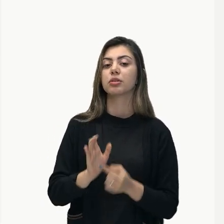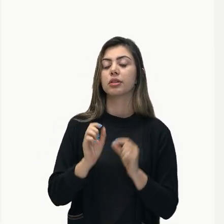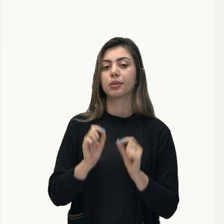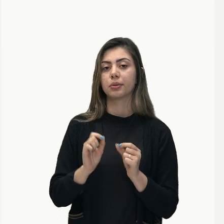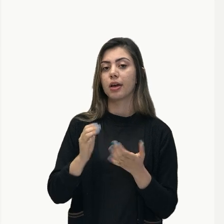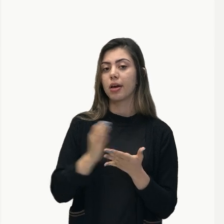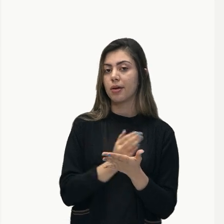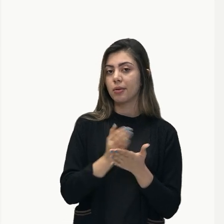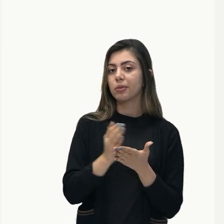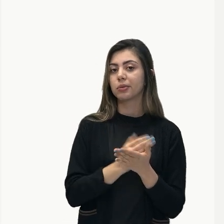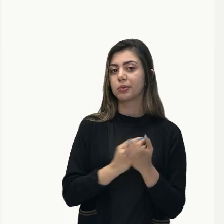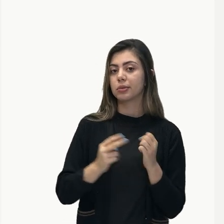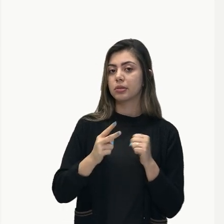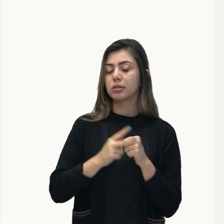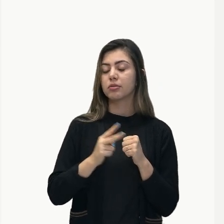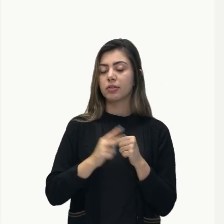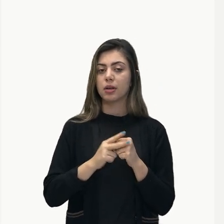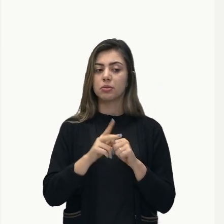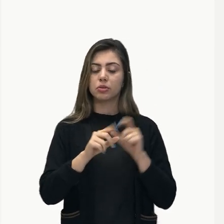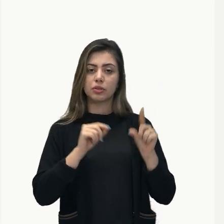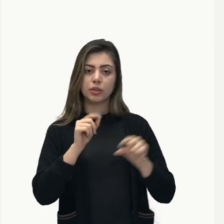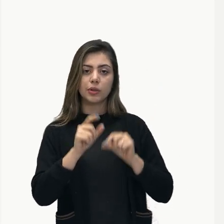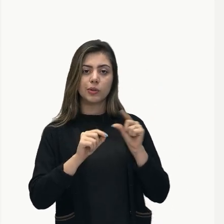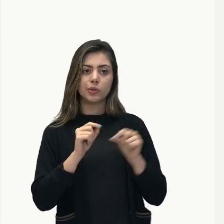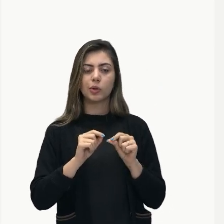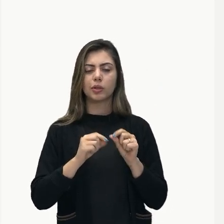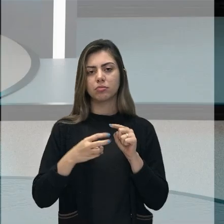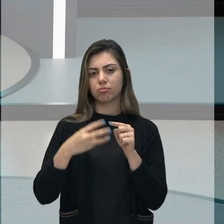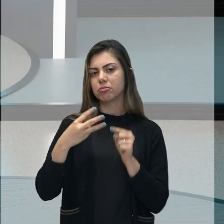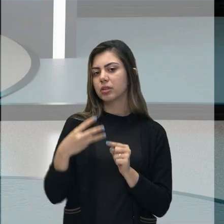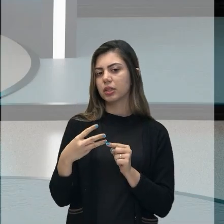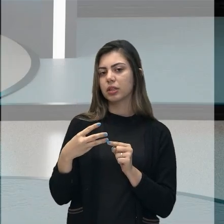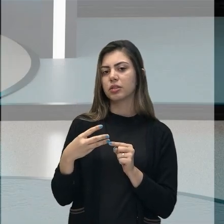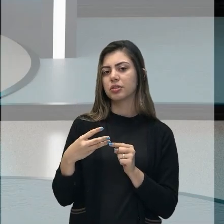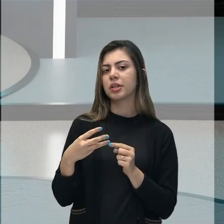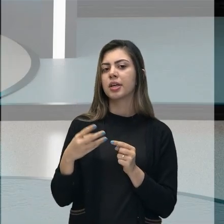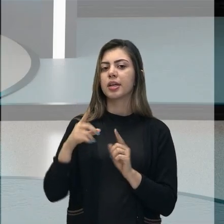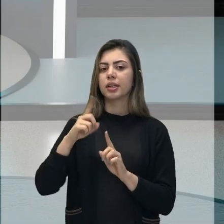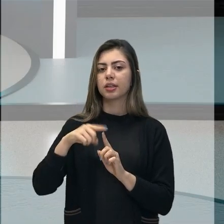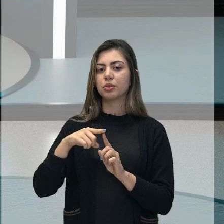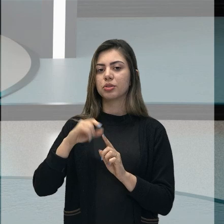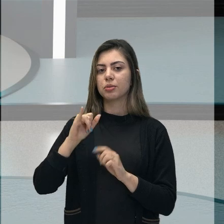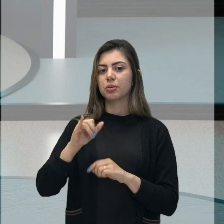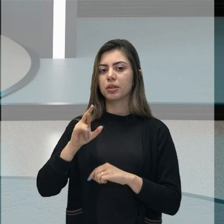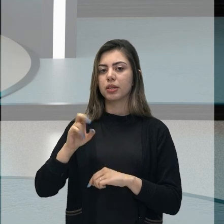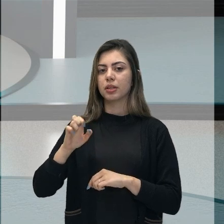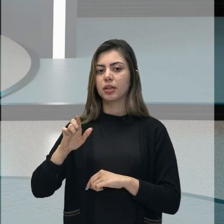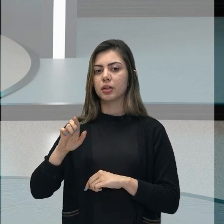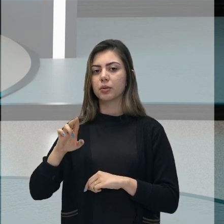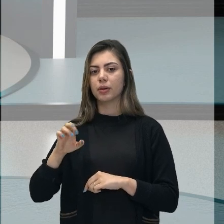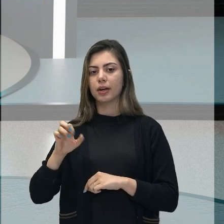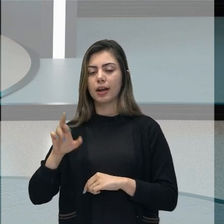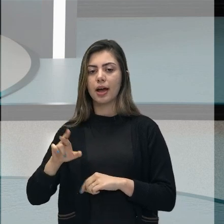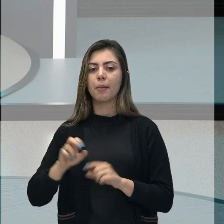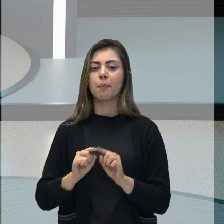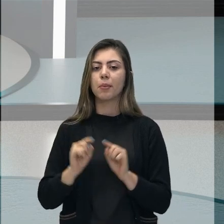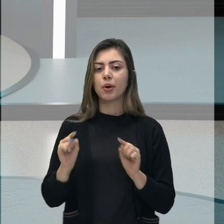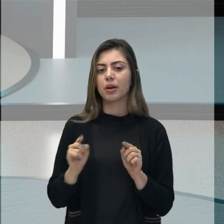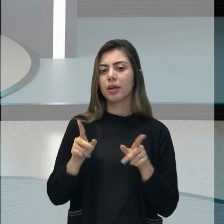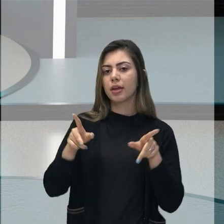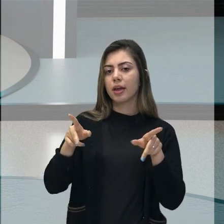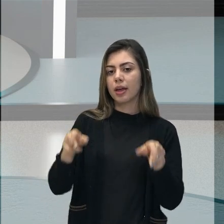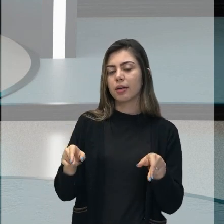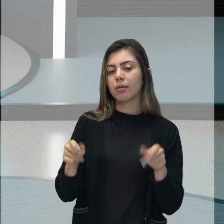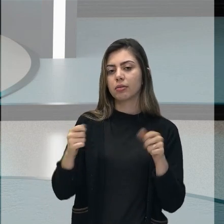alguns verbos, não todos, só trouxe 3, que são irregulares, mas que são conjugados da mesma